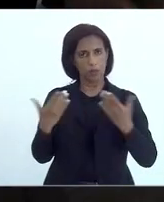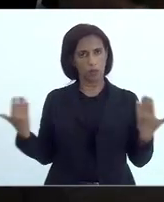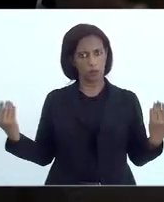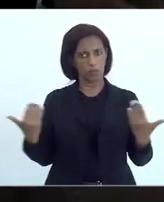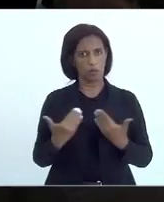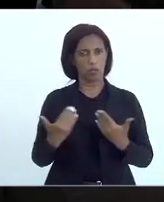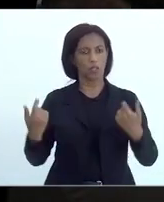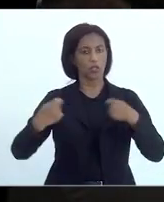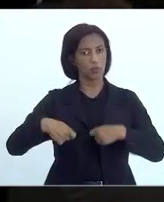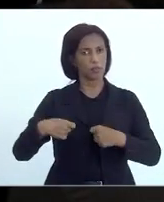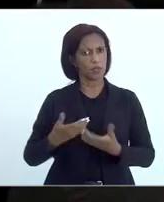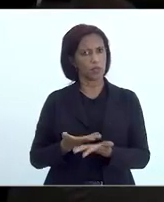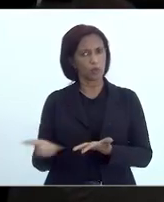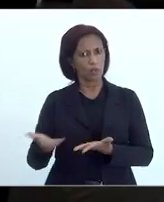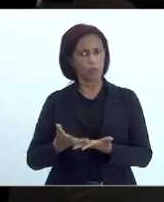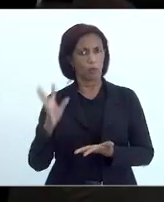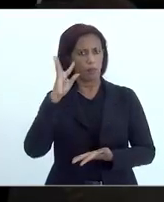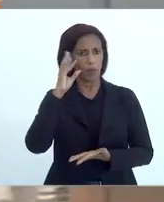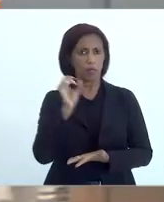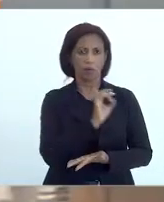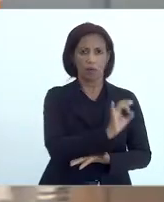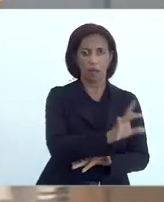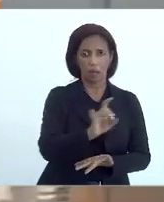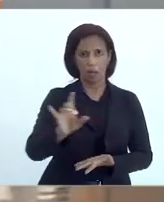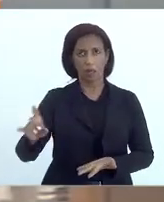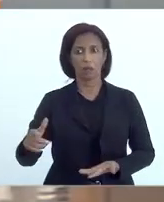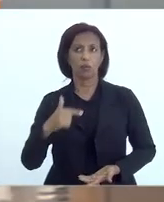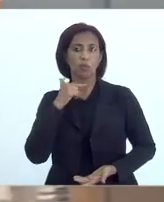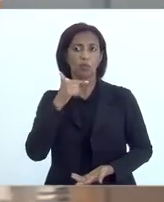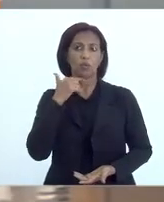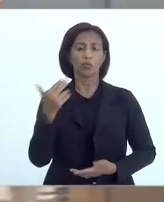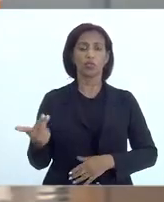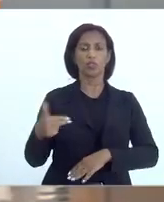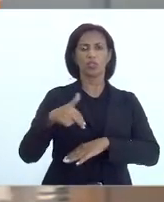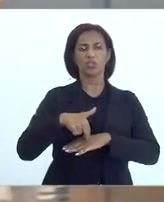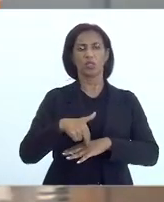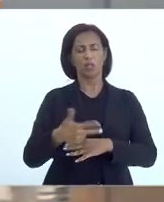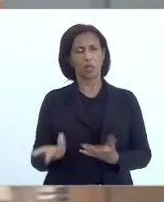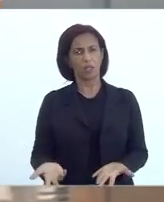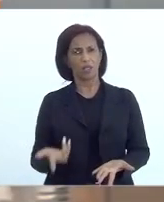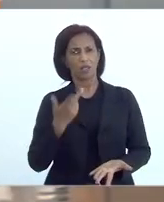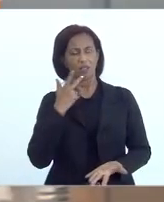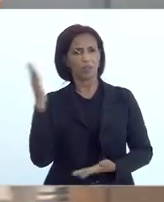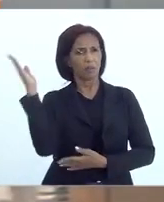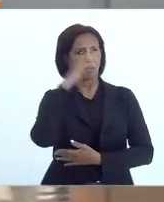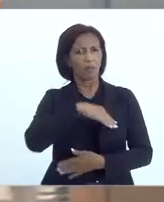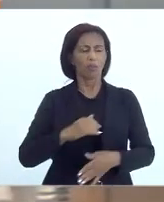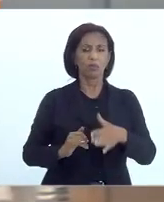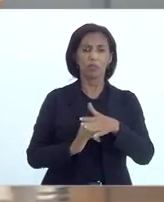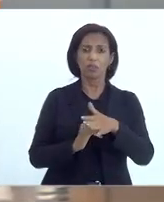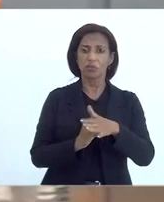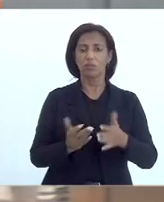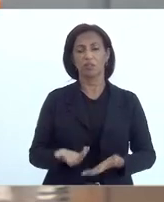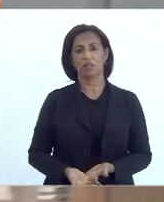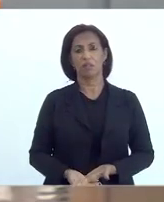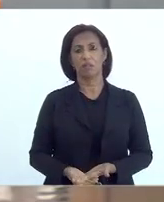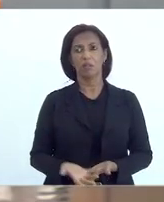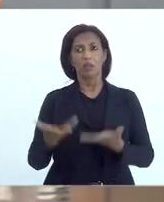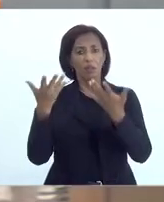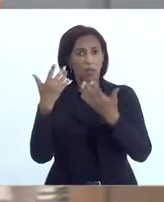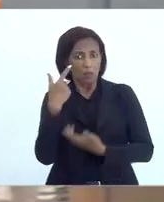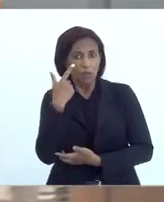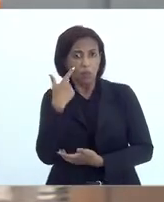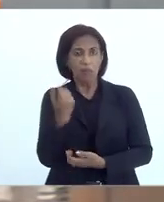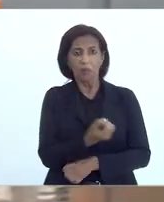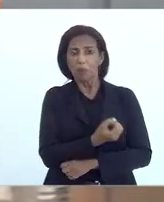a gente precisa dar um encaminhamento para resolver cada concurso não adianta chegar aqui ficar ofendendo a instituição Eu também considero milhões de anos